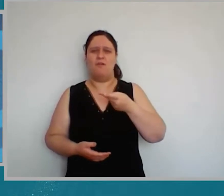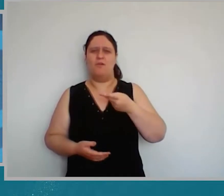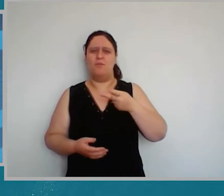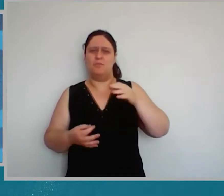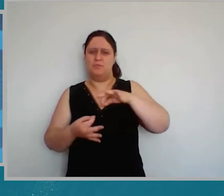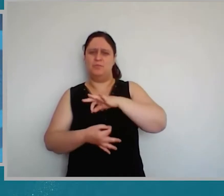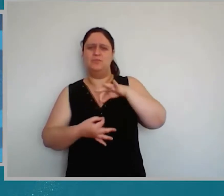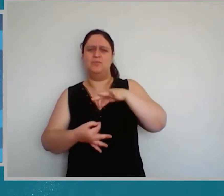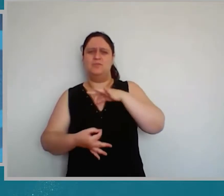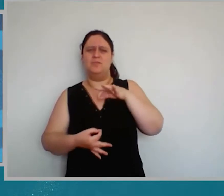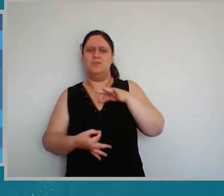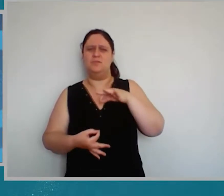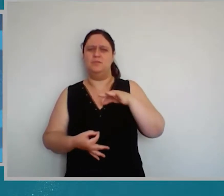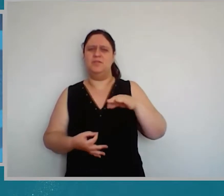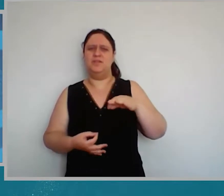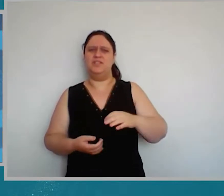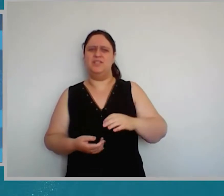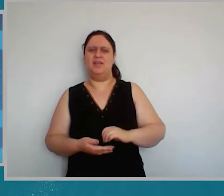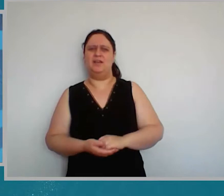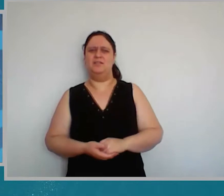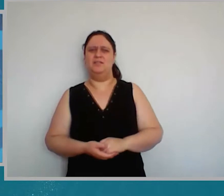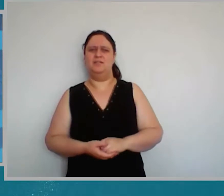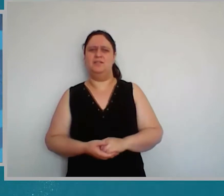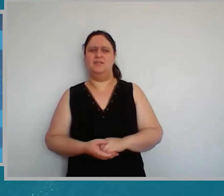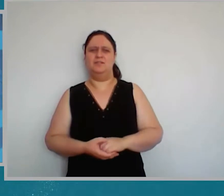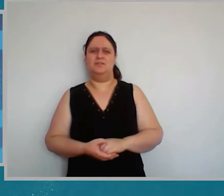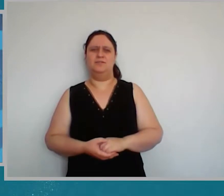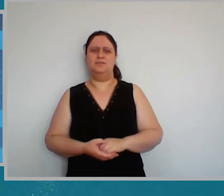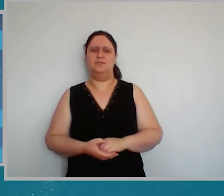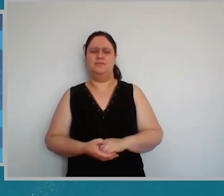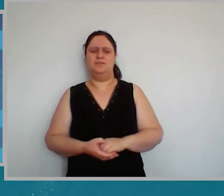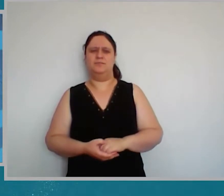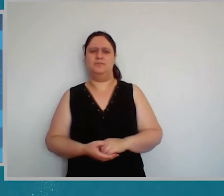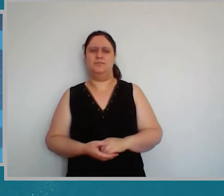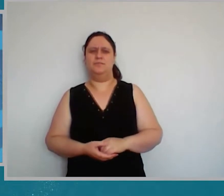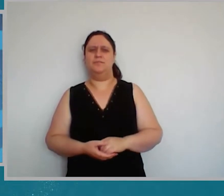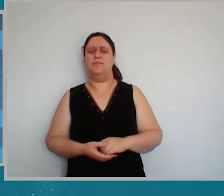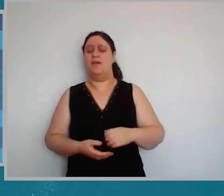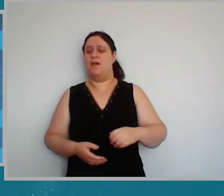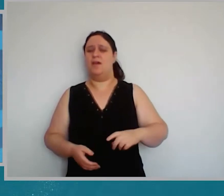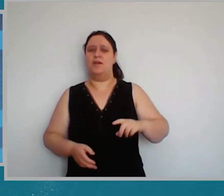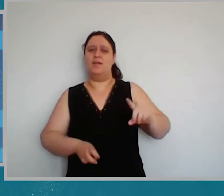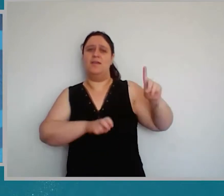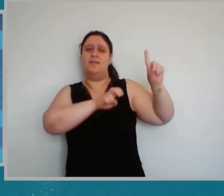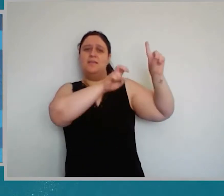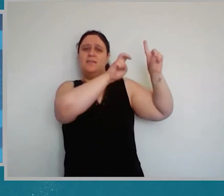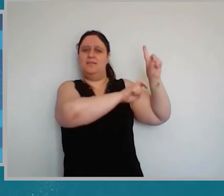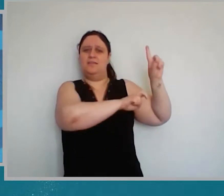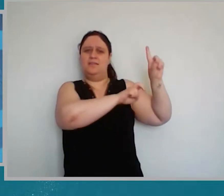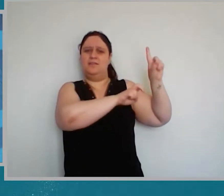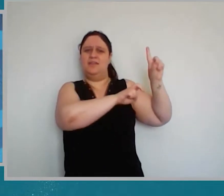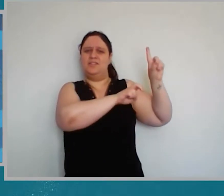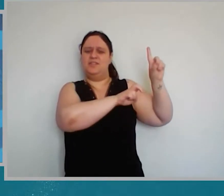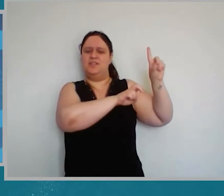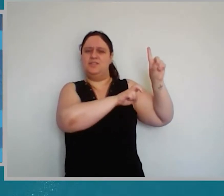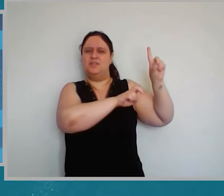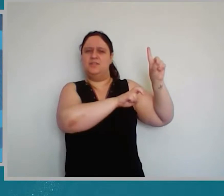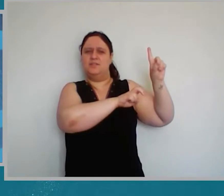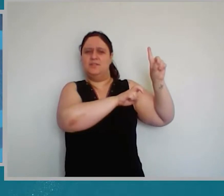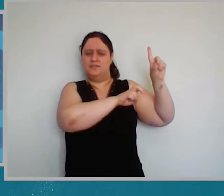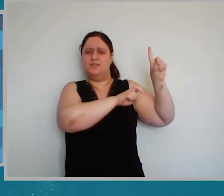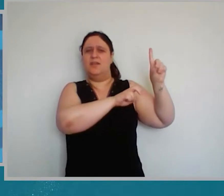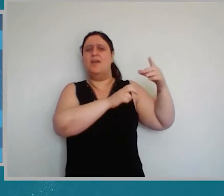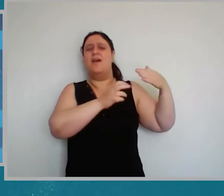até que eu ponha os teus inimigos debaixo dos teus pés. O mesmo Davi chama-lhe